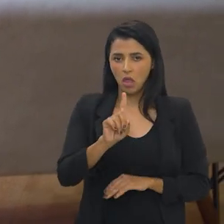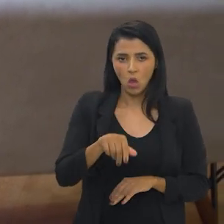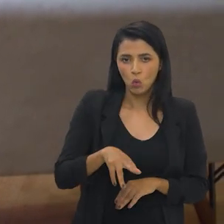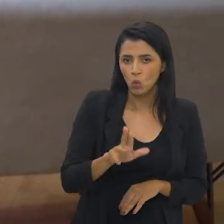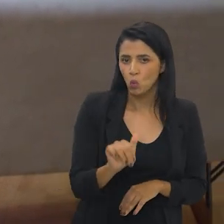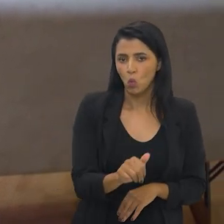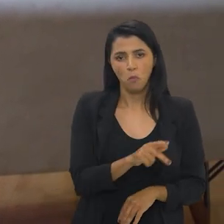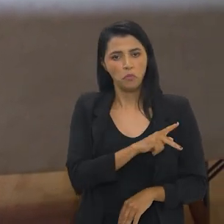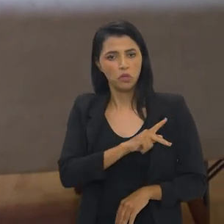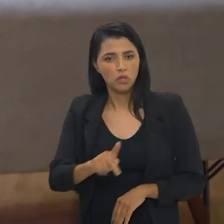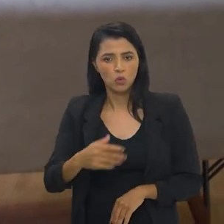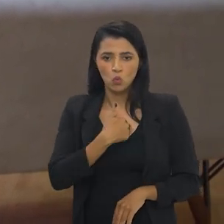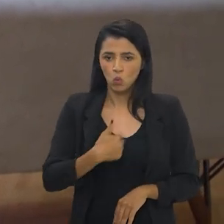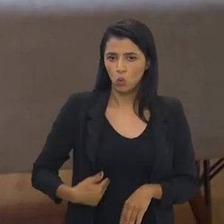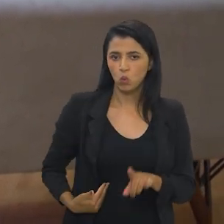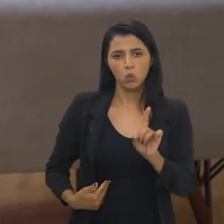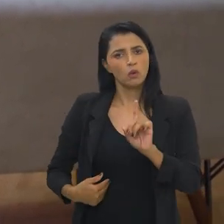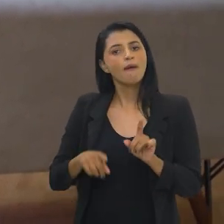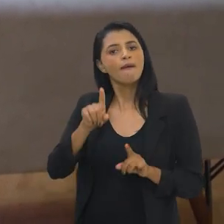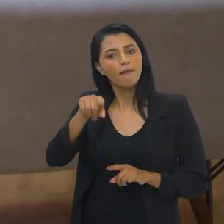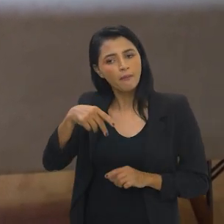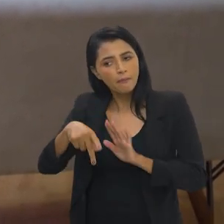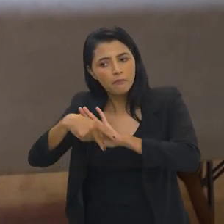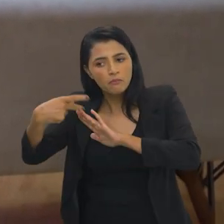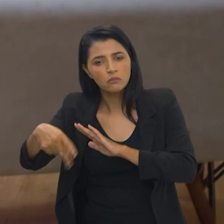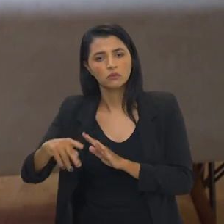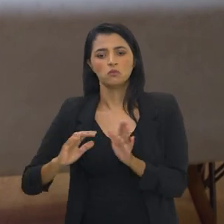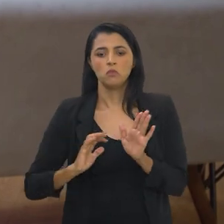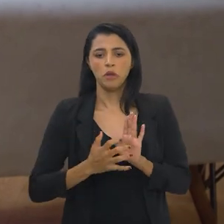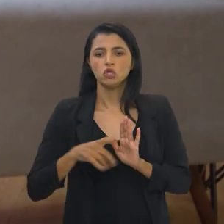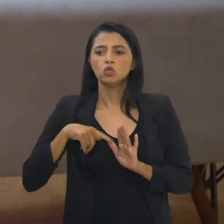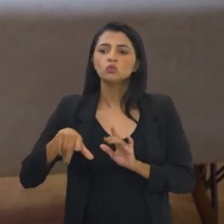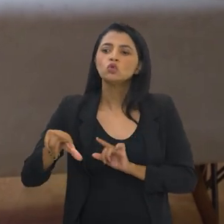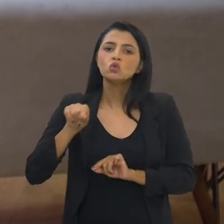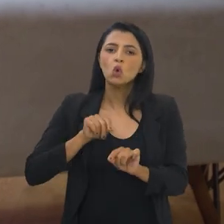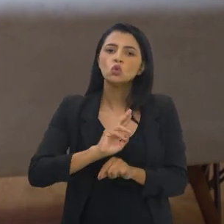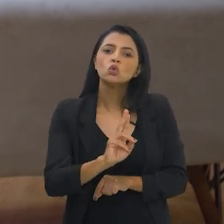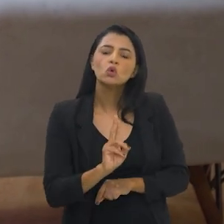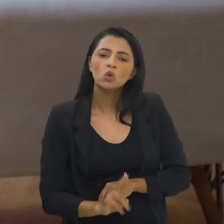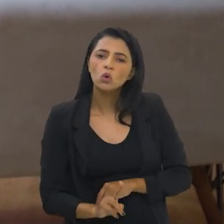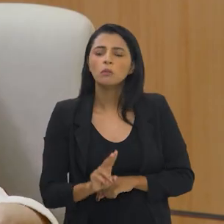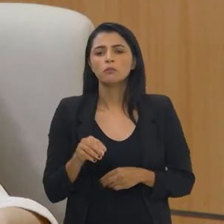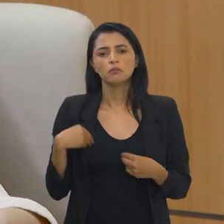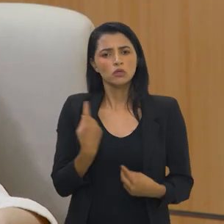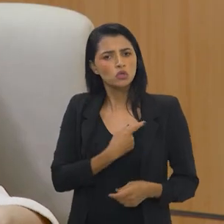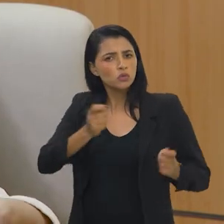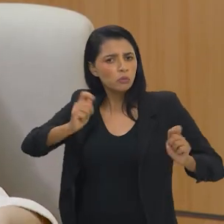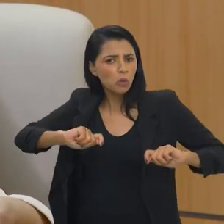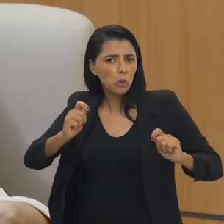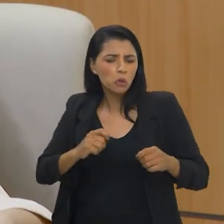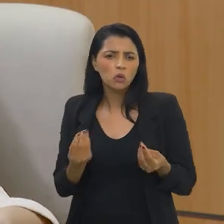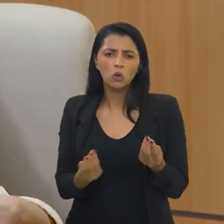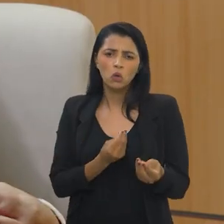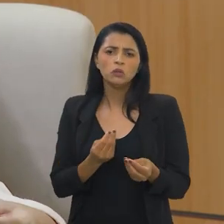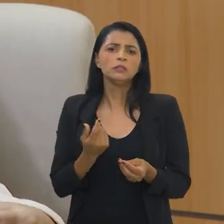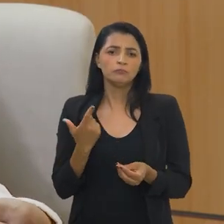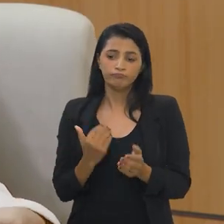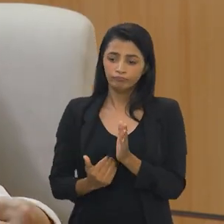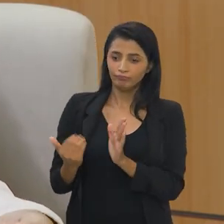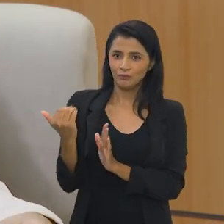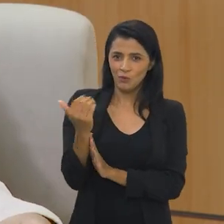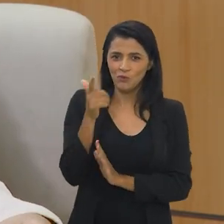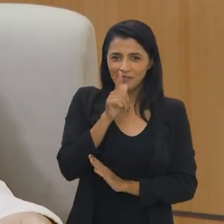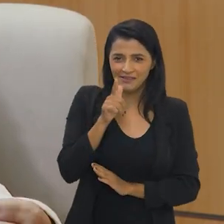nunca é o presidente nem o governador né são os partidos que efetivamente no meio e portanto para que a gente possa chegar